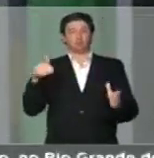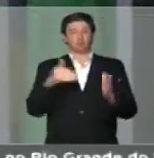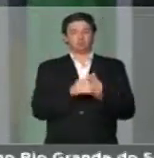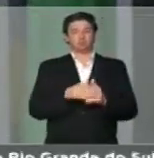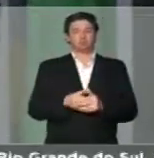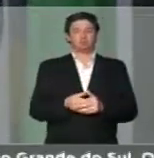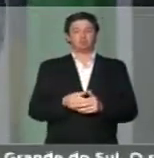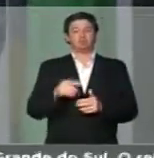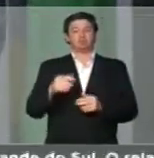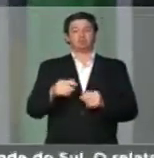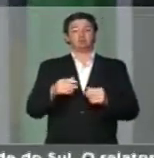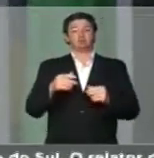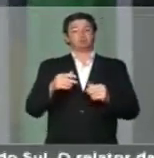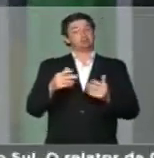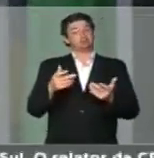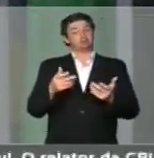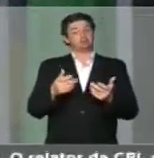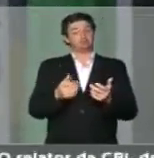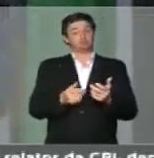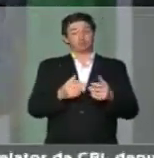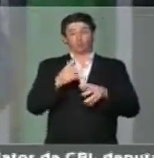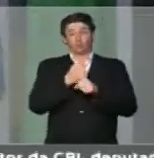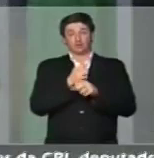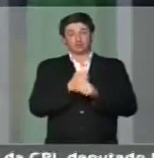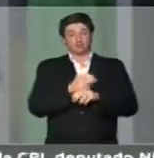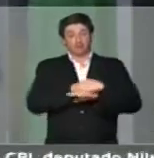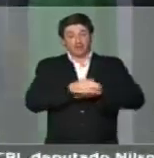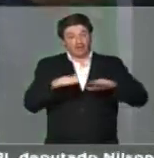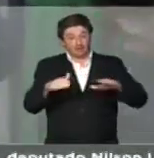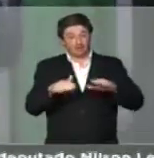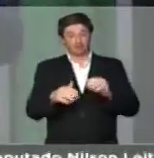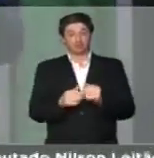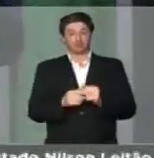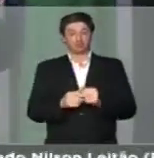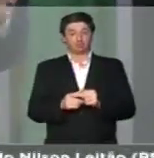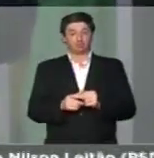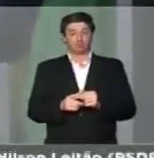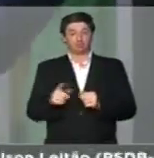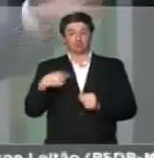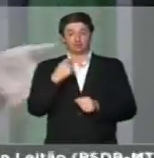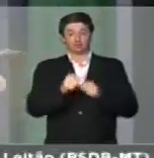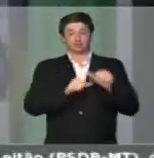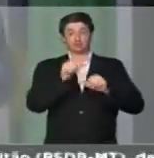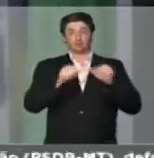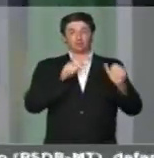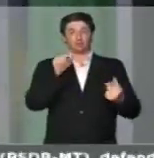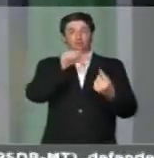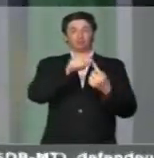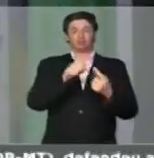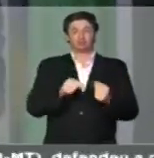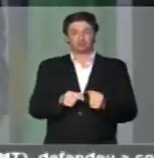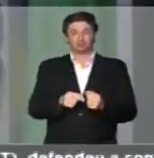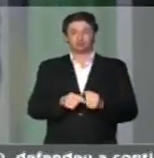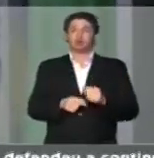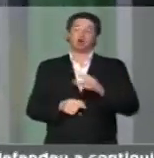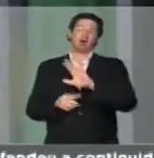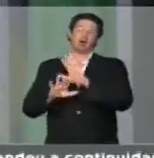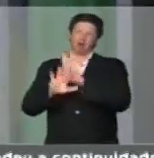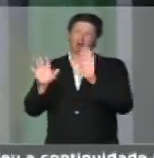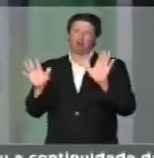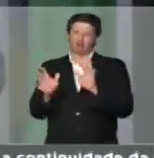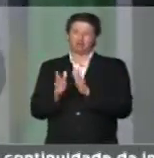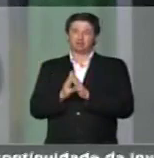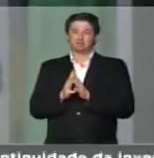financeiro, acabando a execução orçamentária, estamos alterando a meta. Ora, senhor presidente,